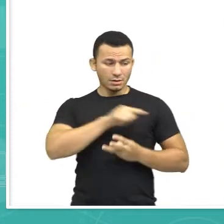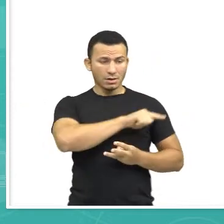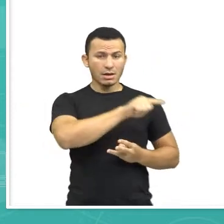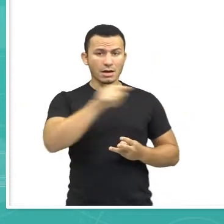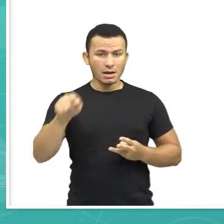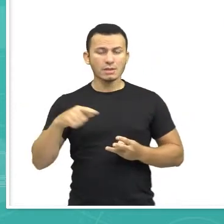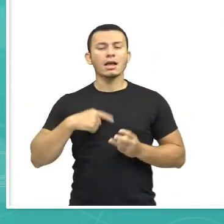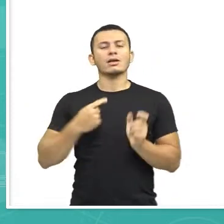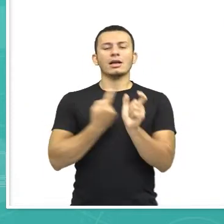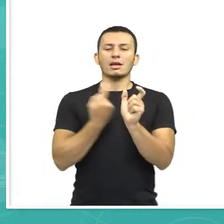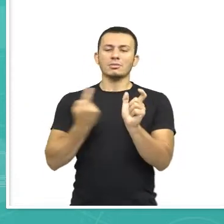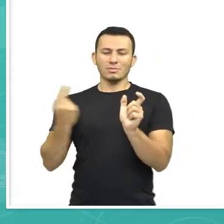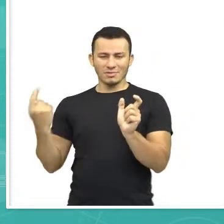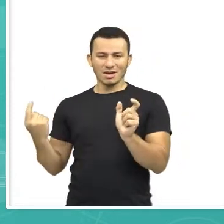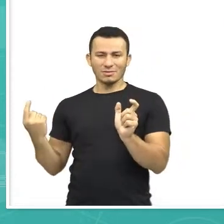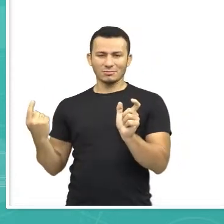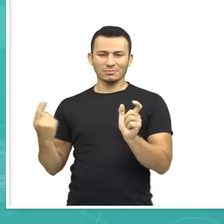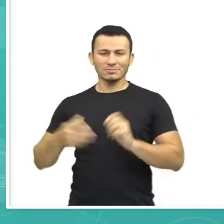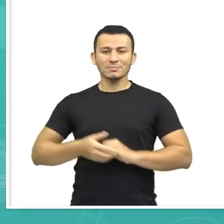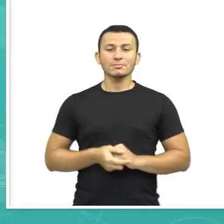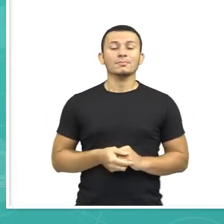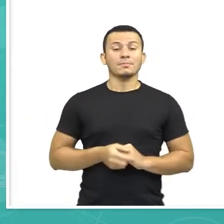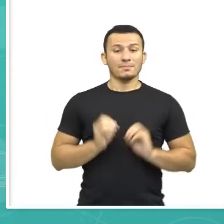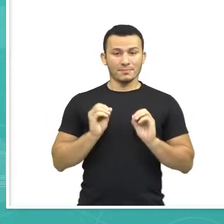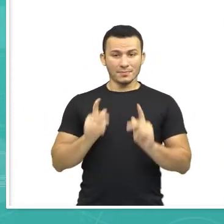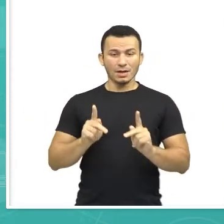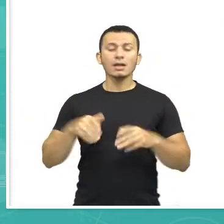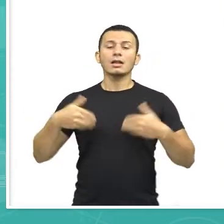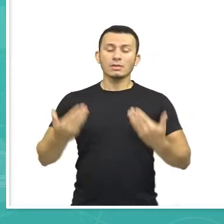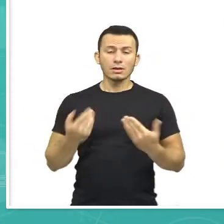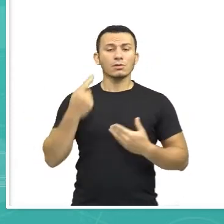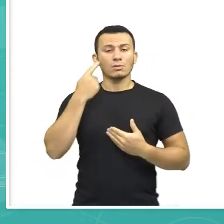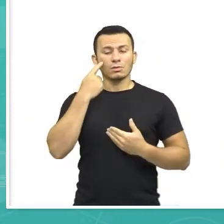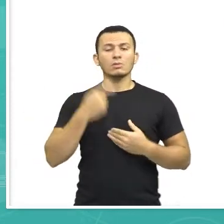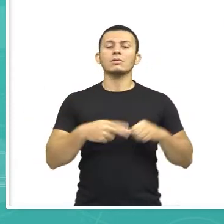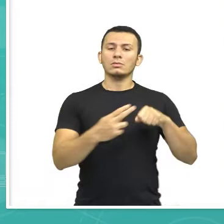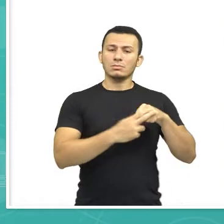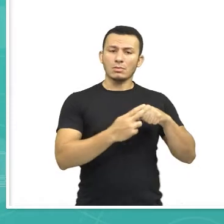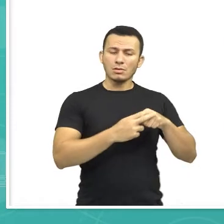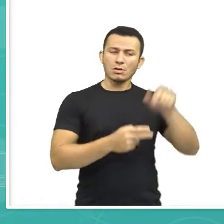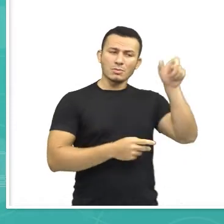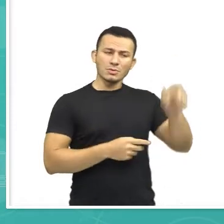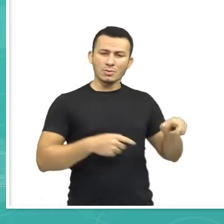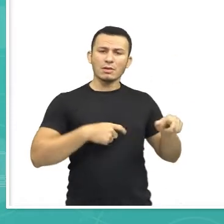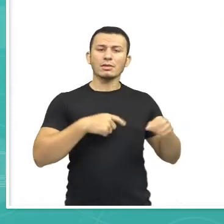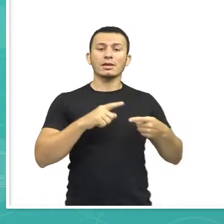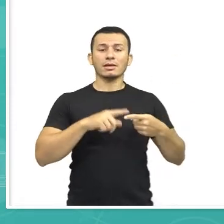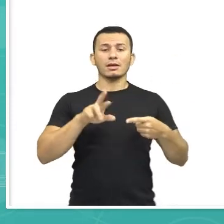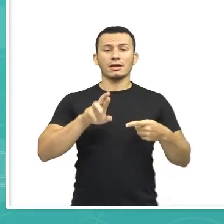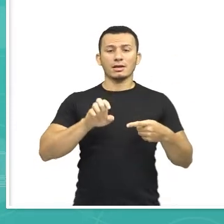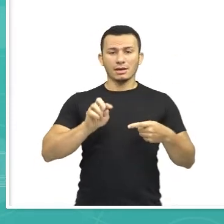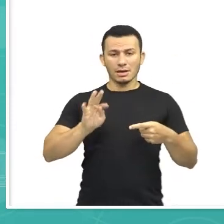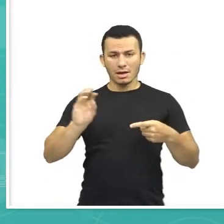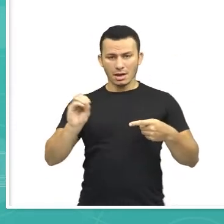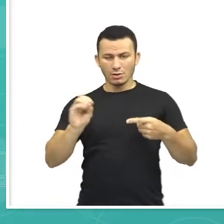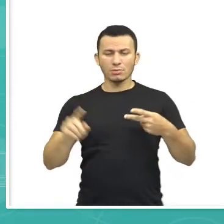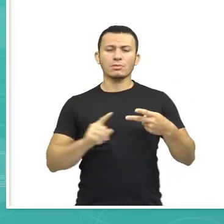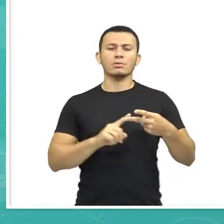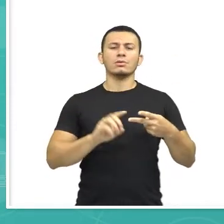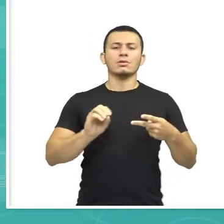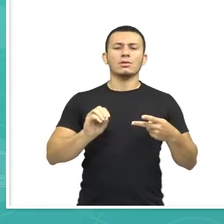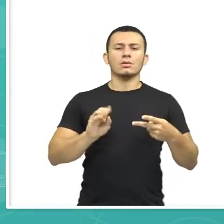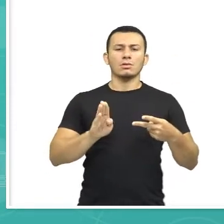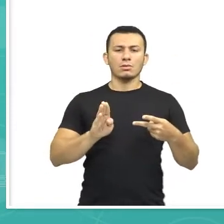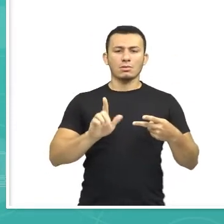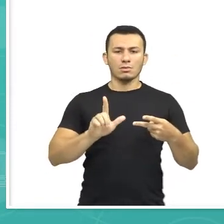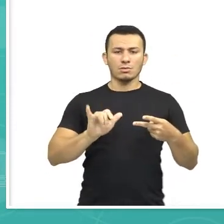plural. Muito bem. Então vamos lá, olha só. Então os pronomes pessoais eles classificam nos retos e nos oblíquos. Vamos já falar um